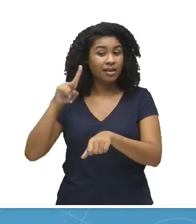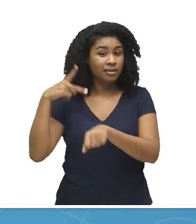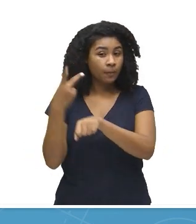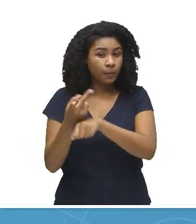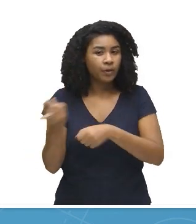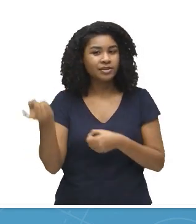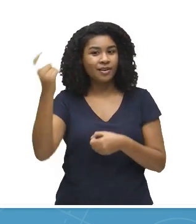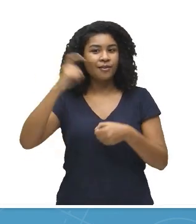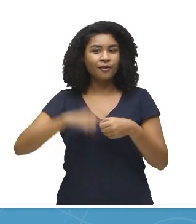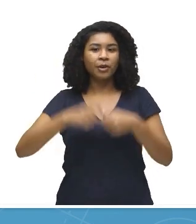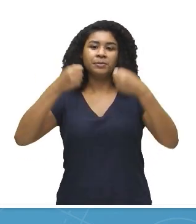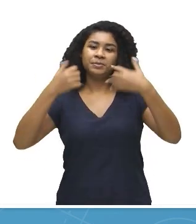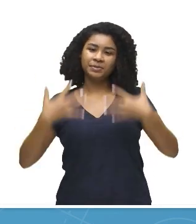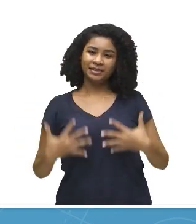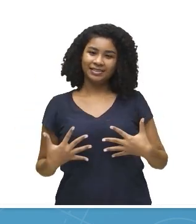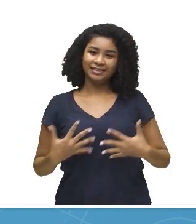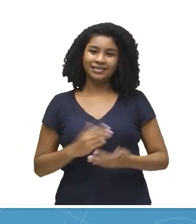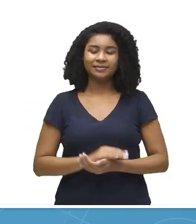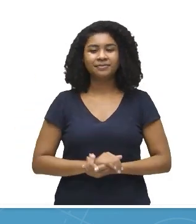para comentar as questões.